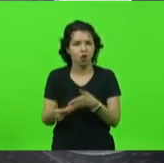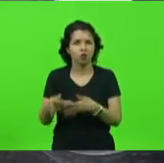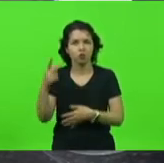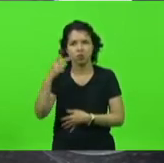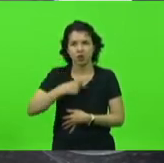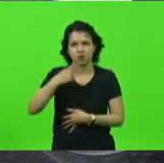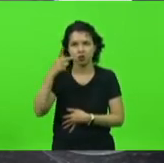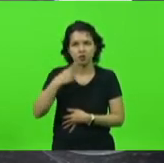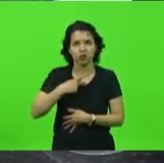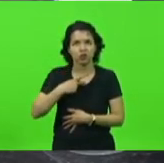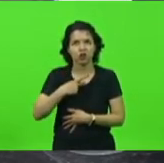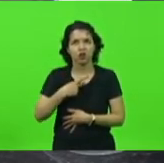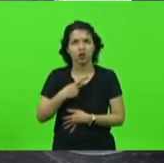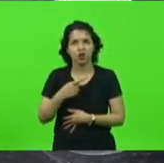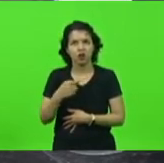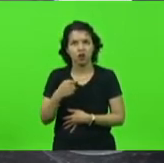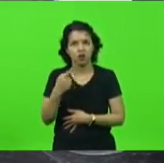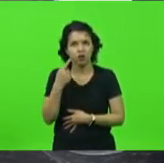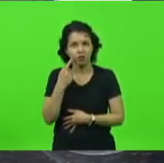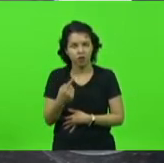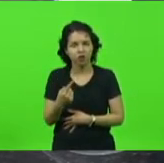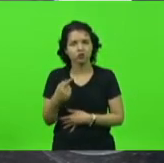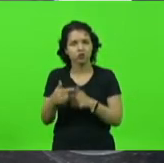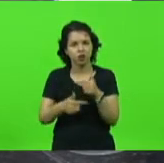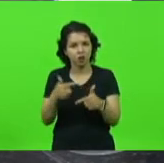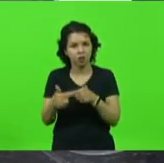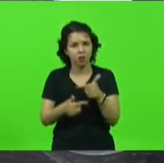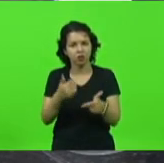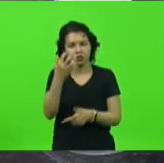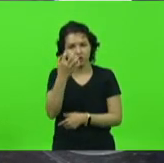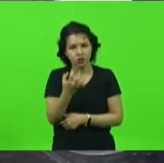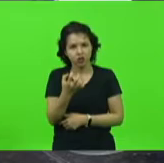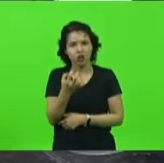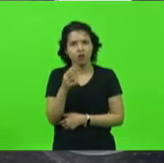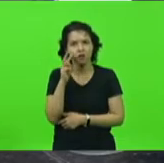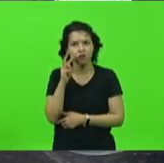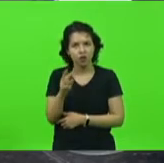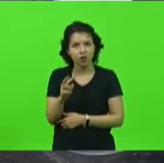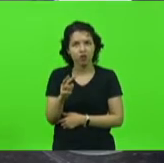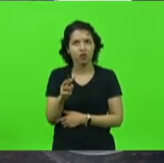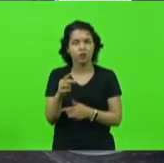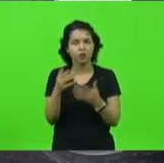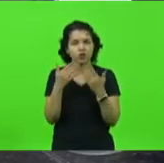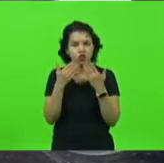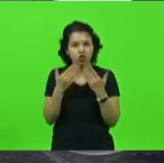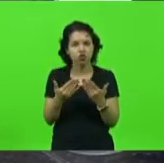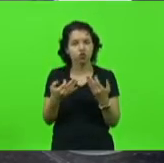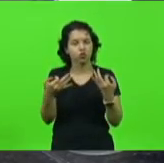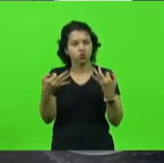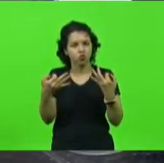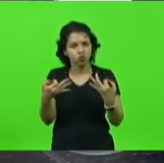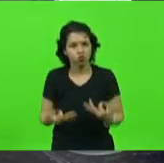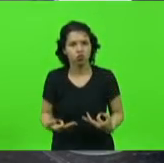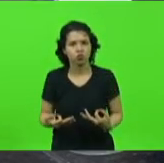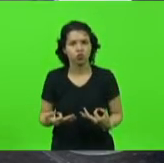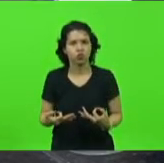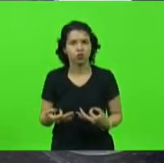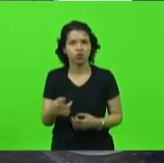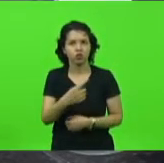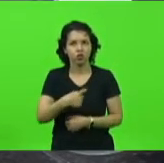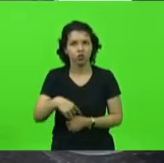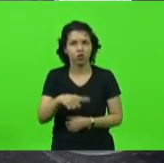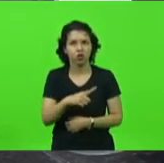questão, enfim, mas eu vi ele com um trabalho sério, e vejo o trabalho deles clamando por algo que é justo, e a gente vai fazer